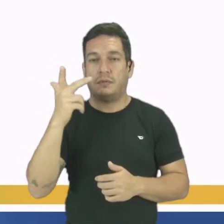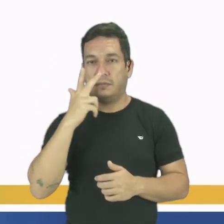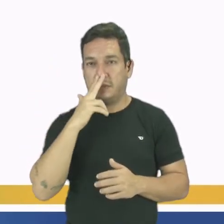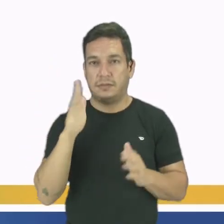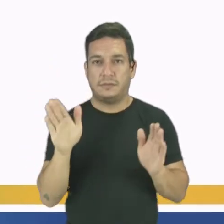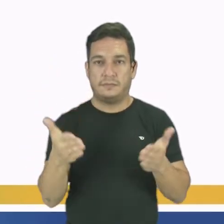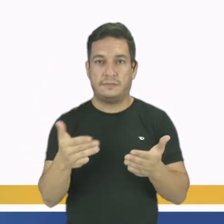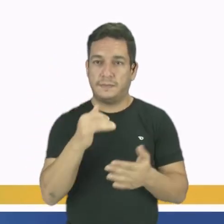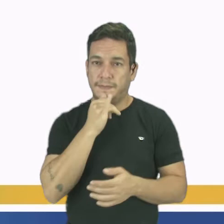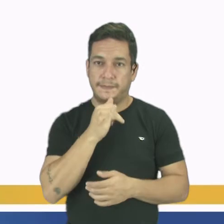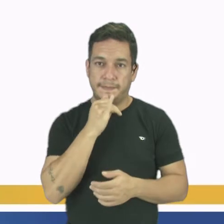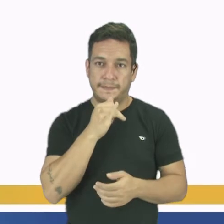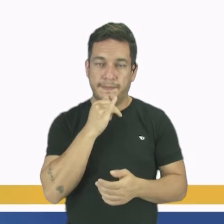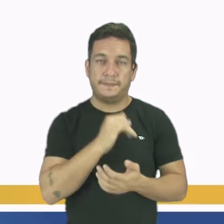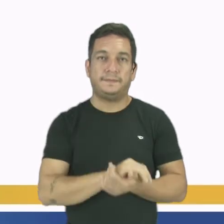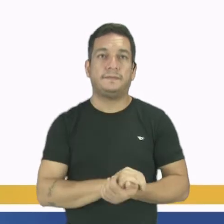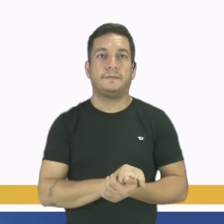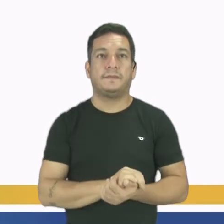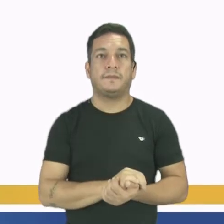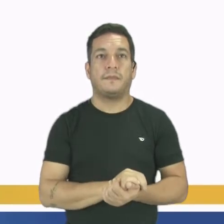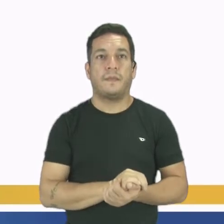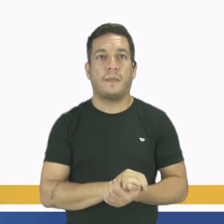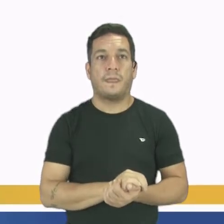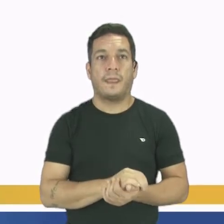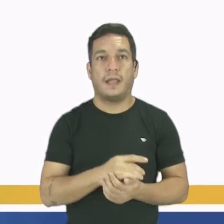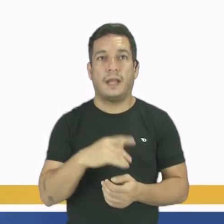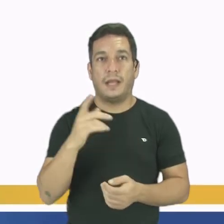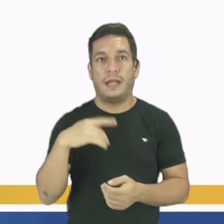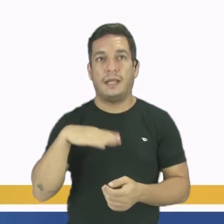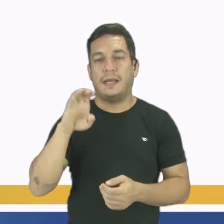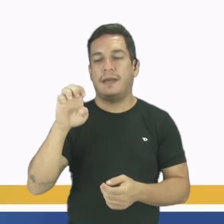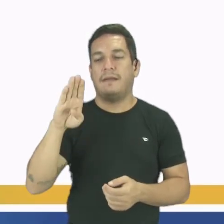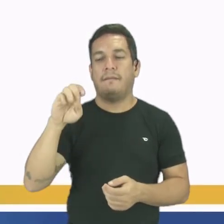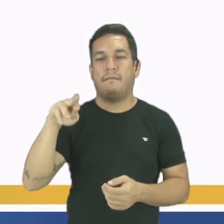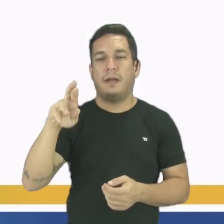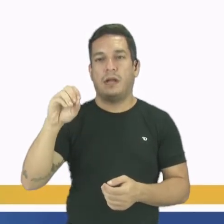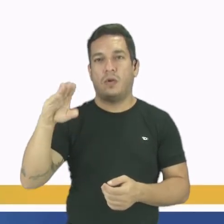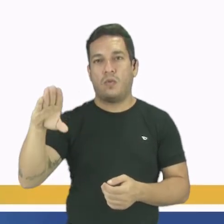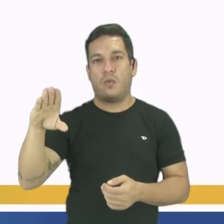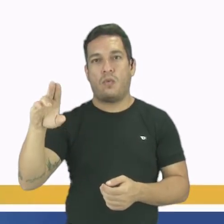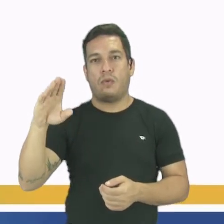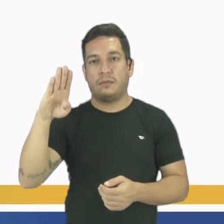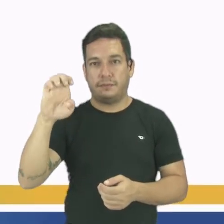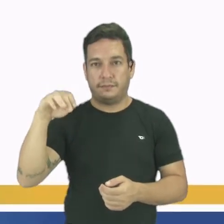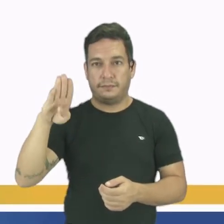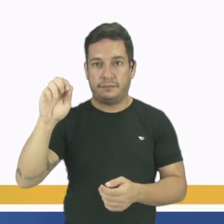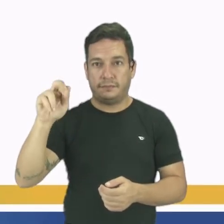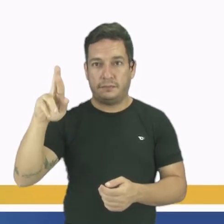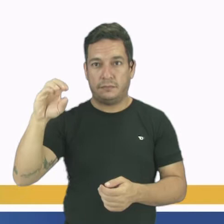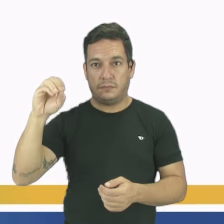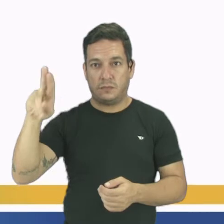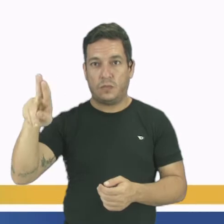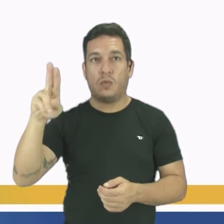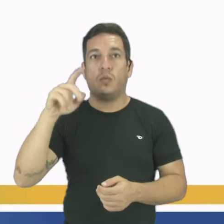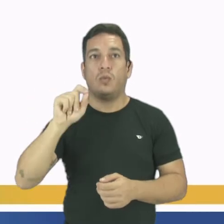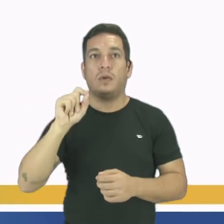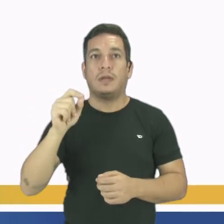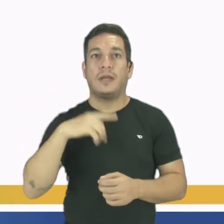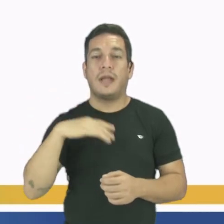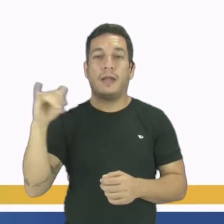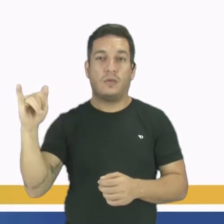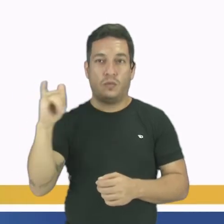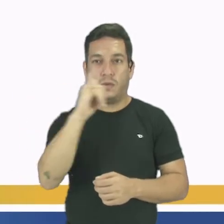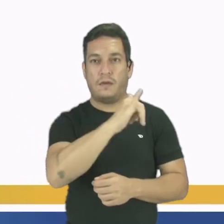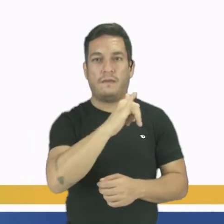específica. Exemplo, embarcou há pouco no avião. A gente não embarca no avião, porque quem